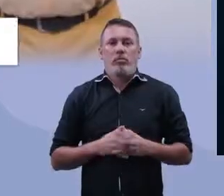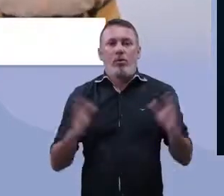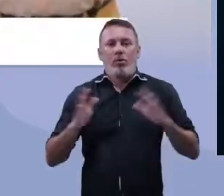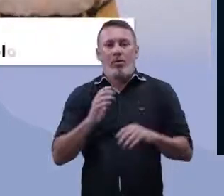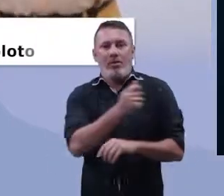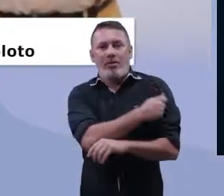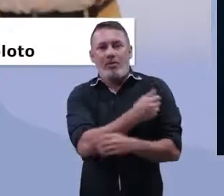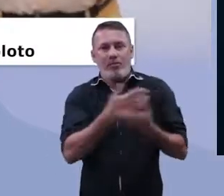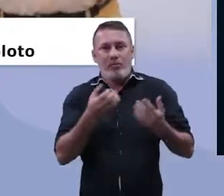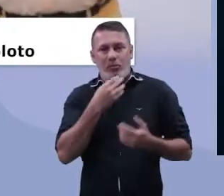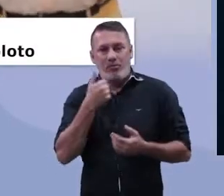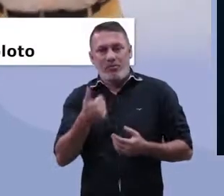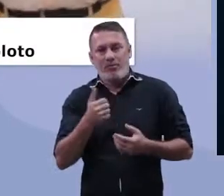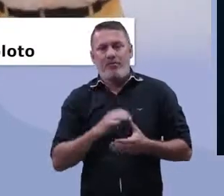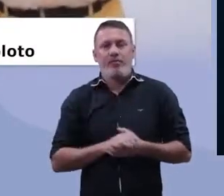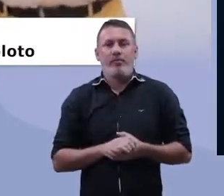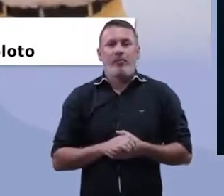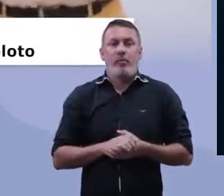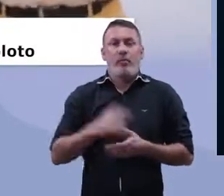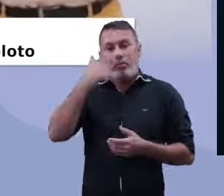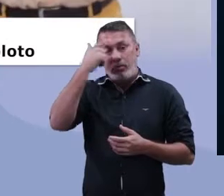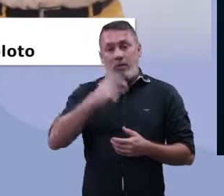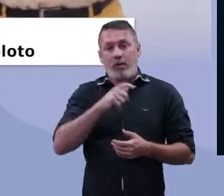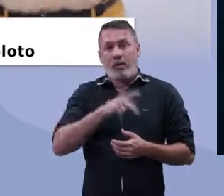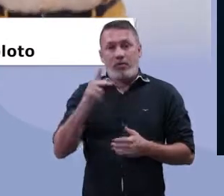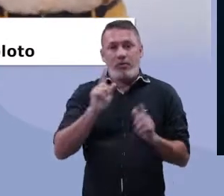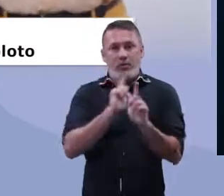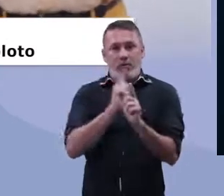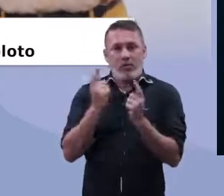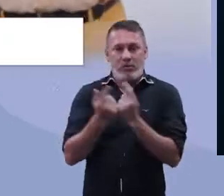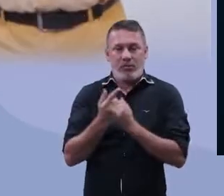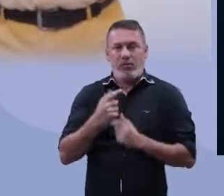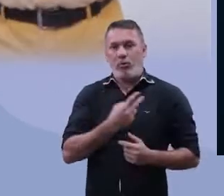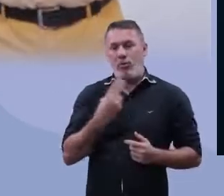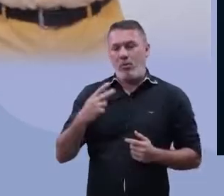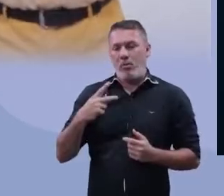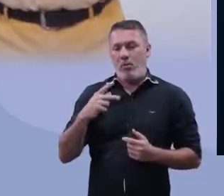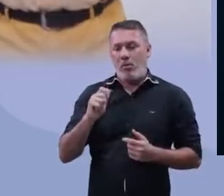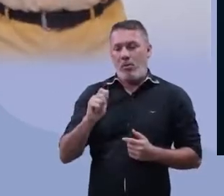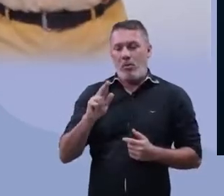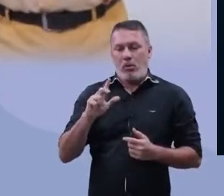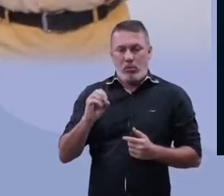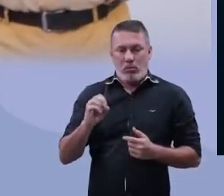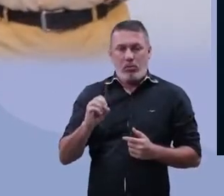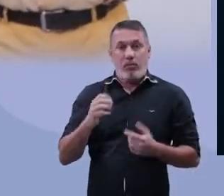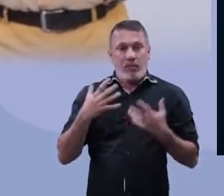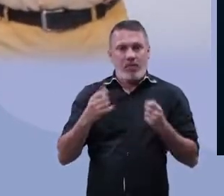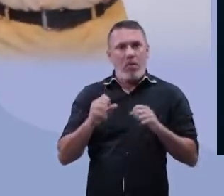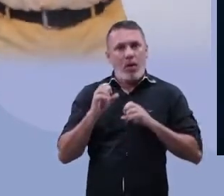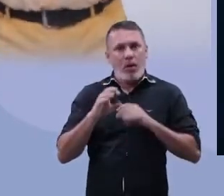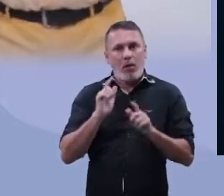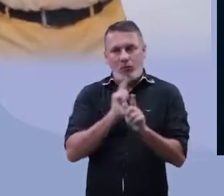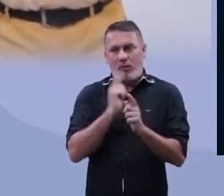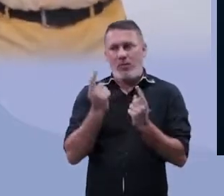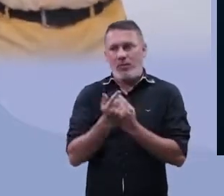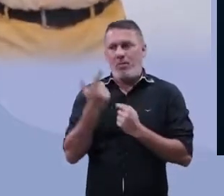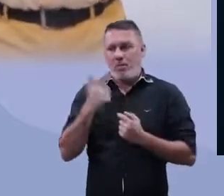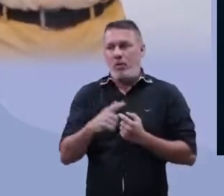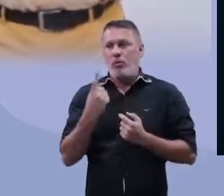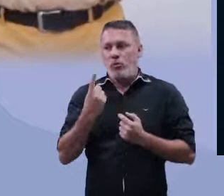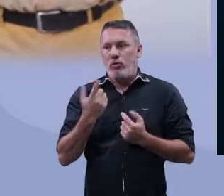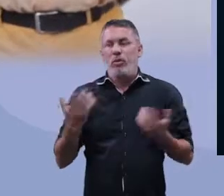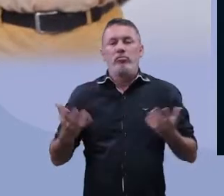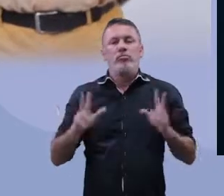Olá, meus queridos, beleza? Tudo jóia com vocês, professor Paulo Zucoloto? Vamos lá para mais uma aulinha de geografia, né?